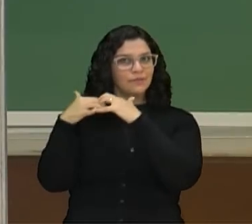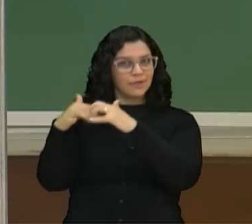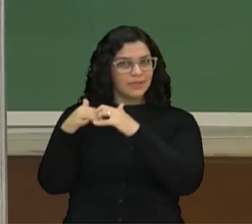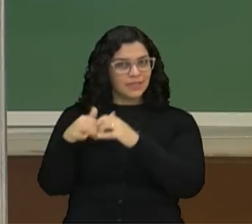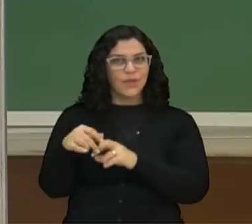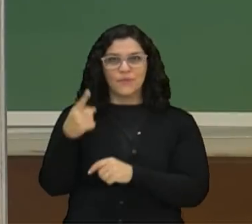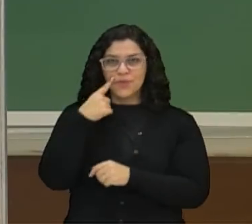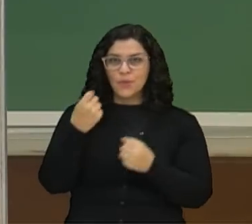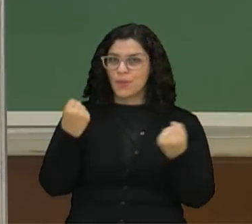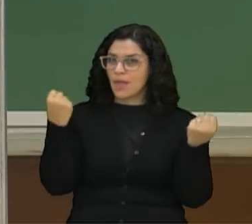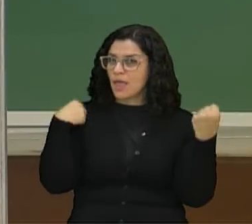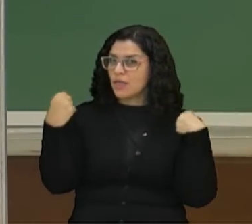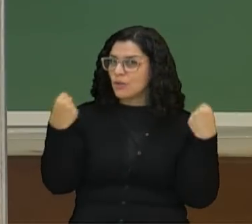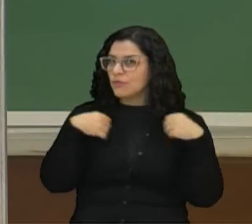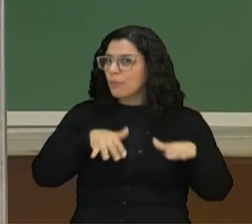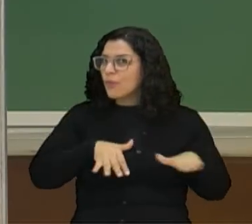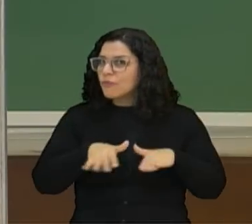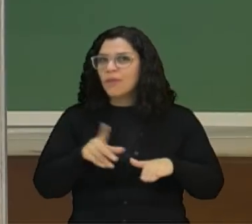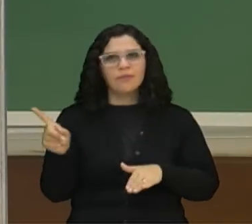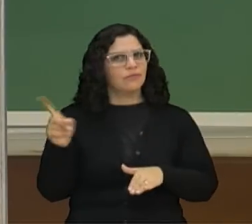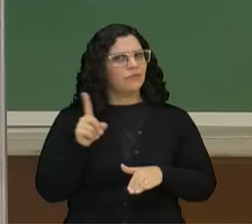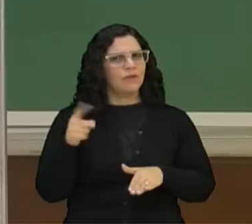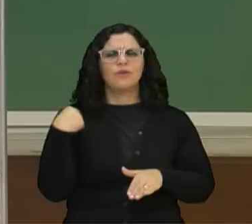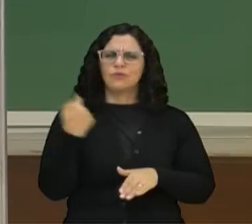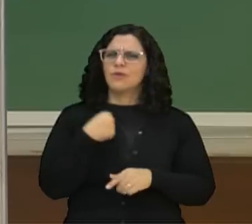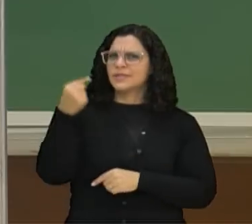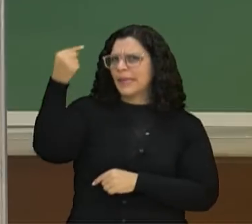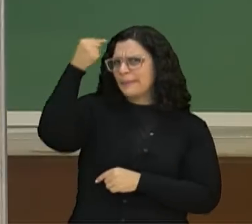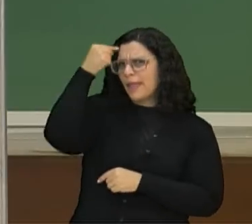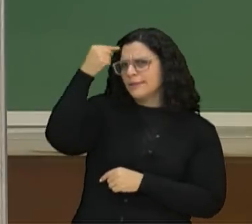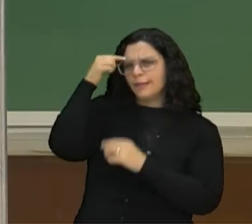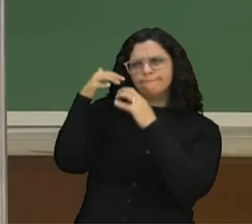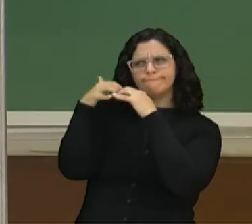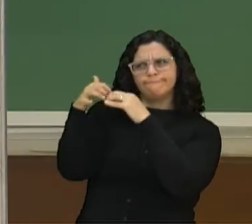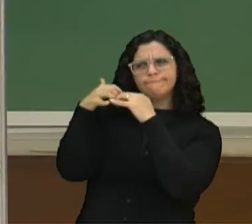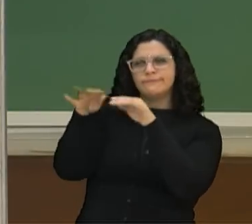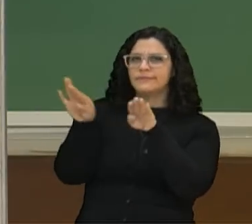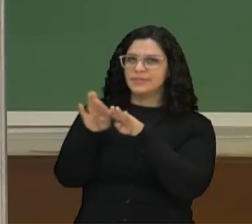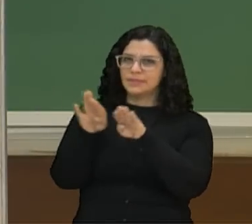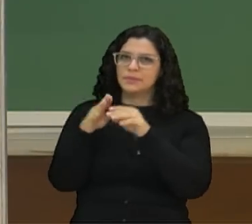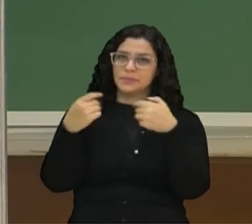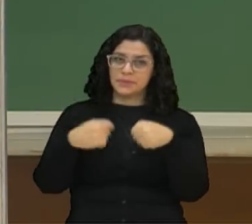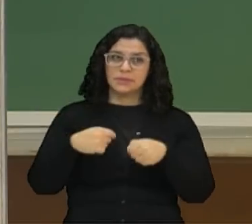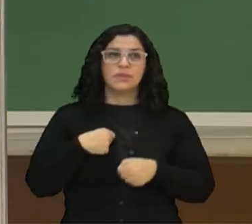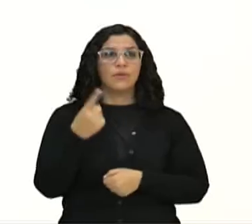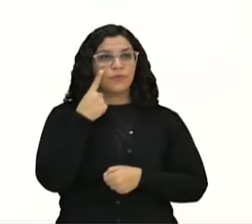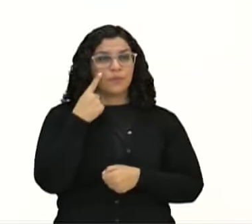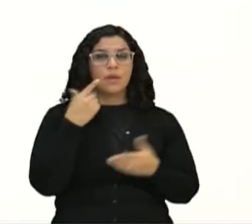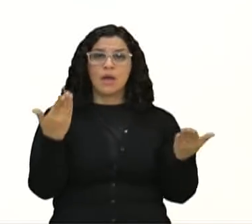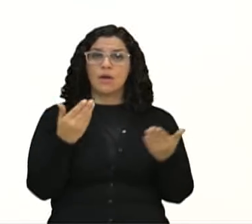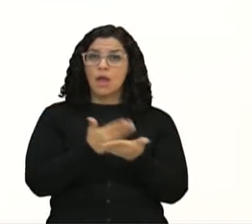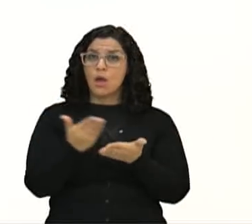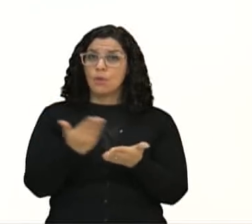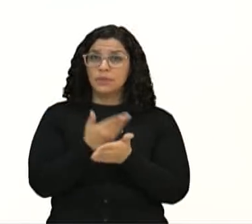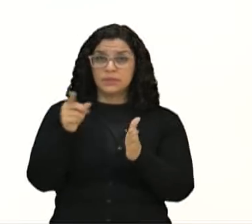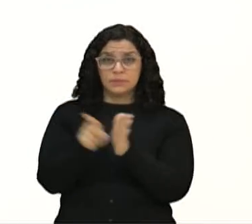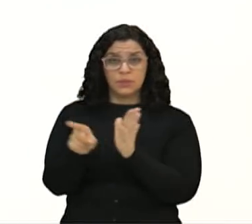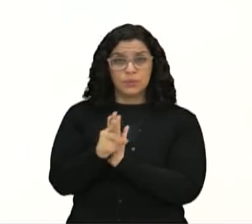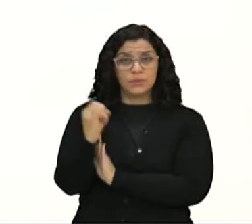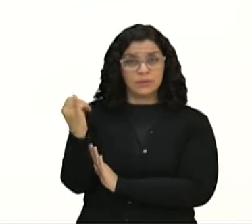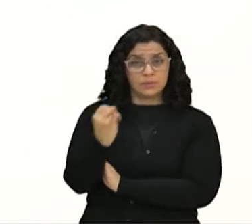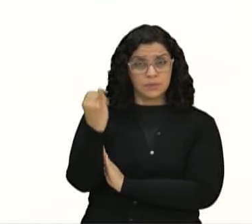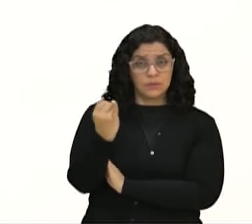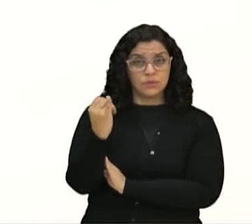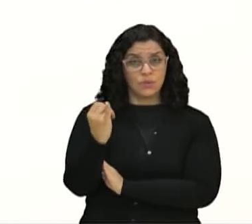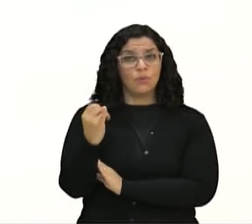Como a educação física não é só movimento, temos que pensar, refletir, né? Vamos lá. Algumas questões importantes